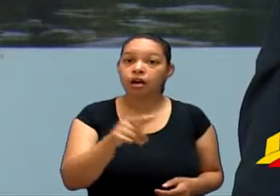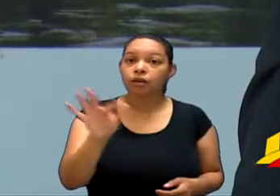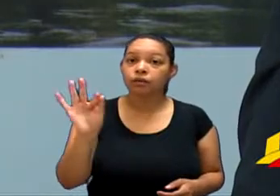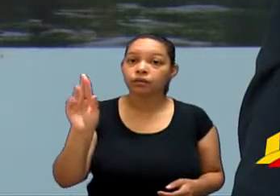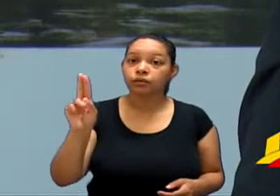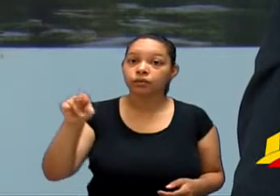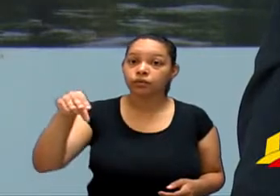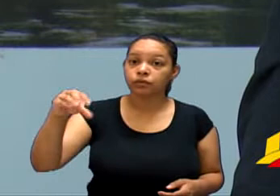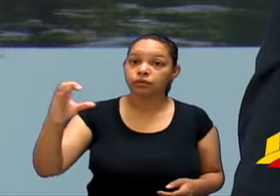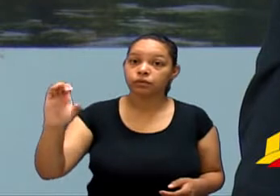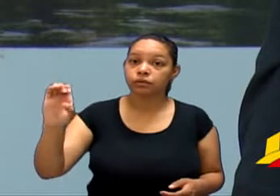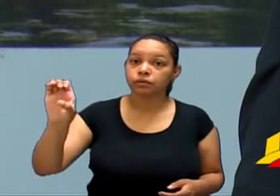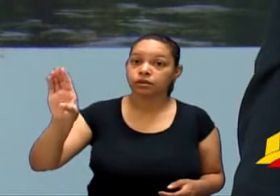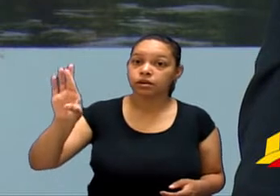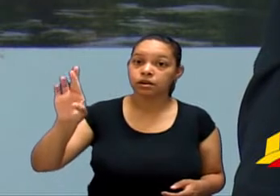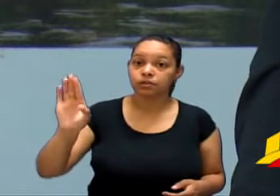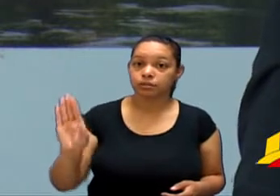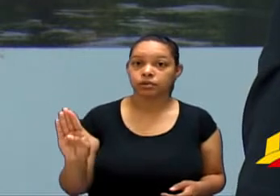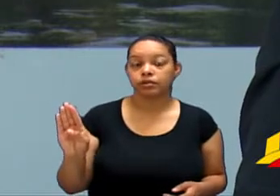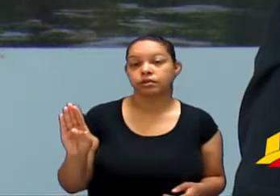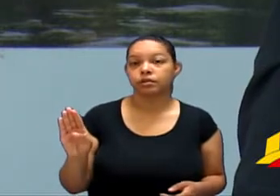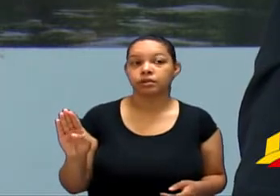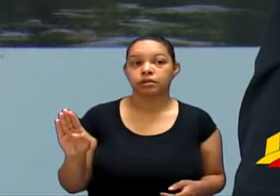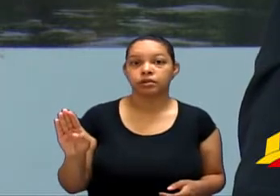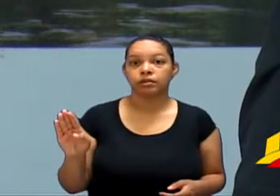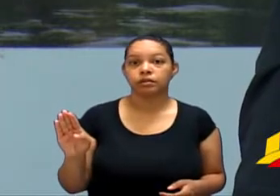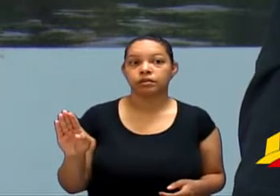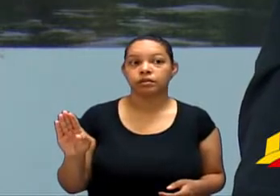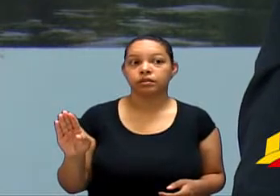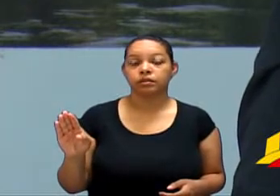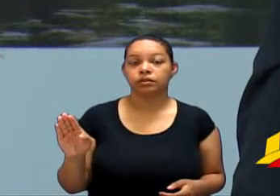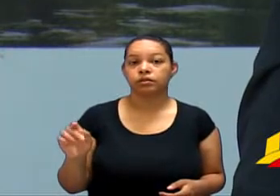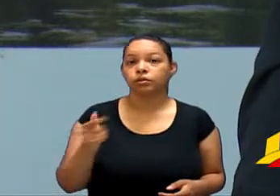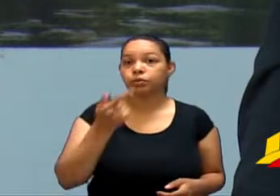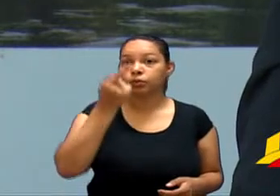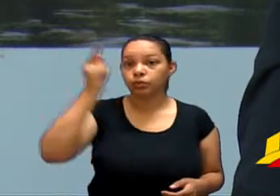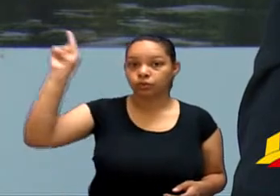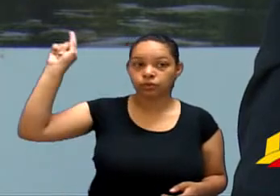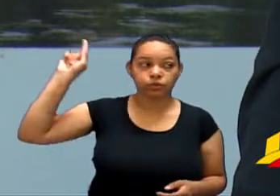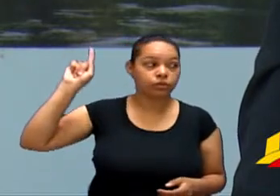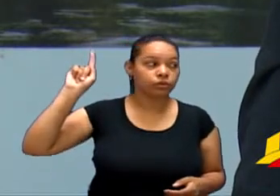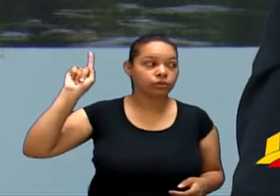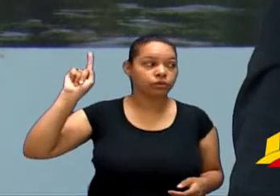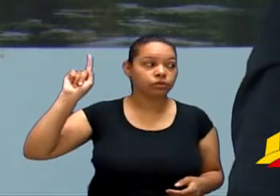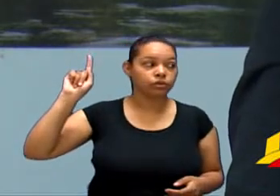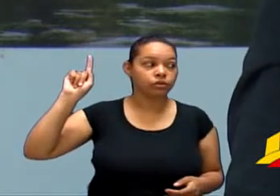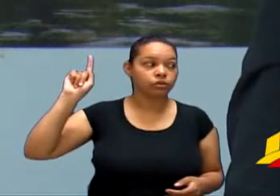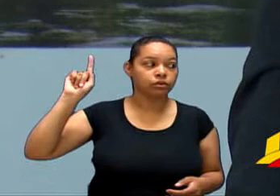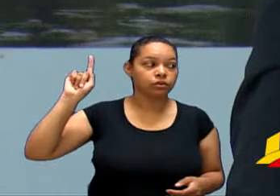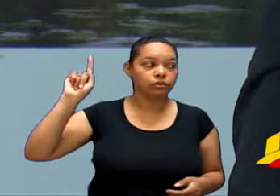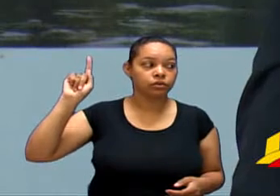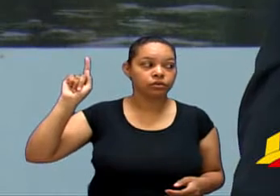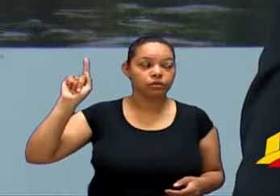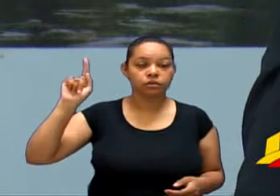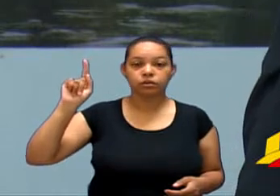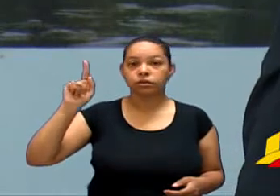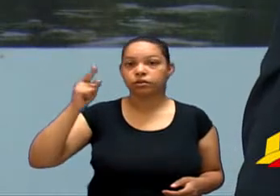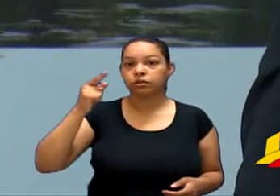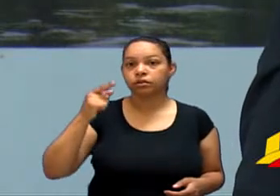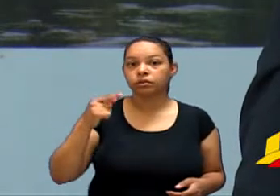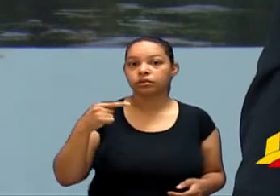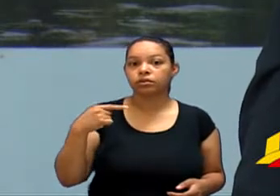viu Professor pedindo a ele nos últimos 90 dias o senhor me dá parte Professor Você só me dá o tempo